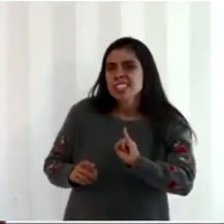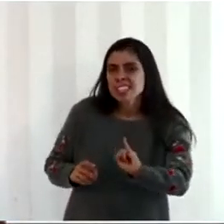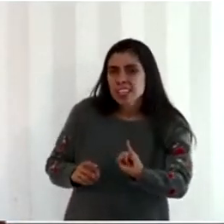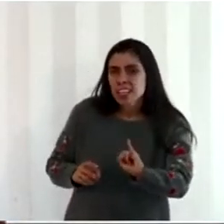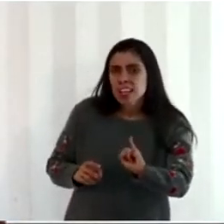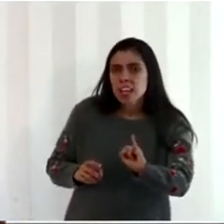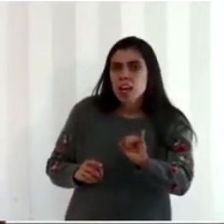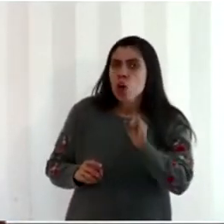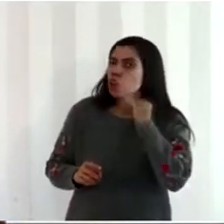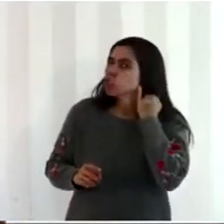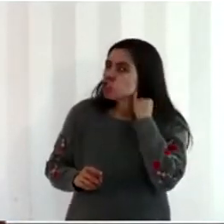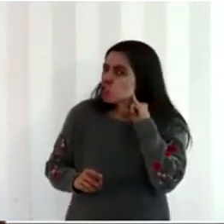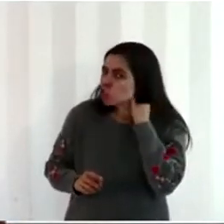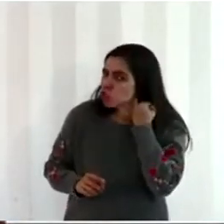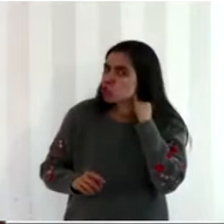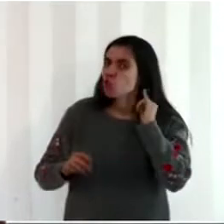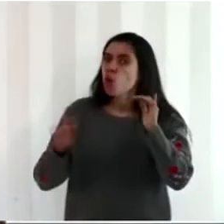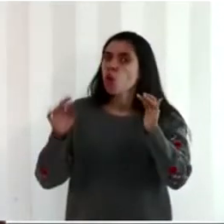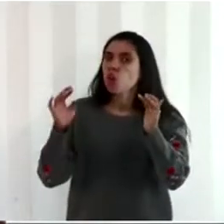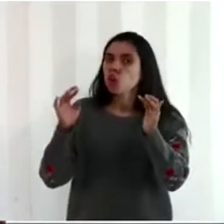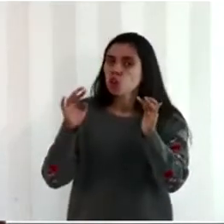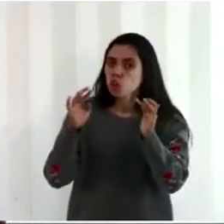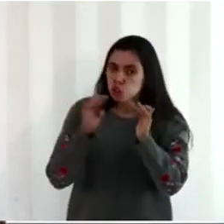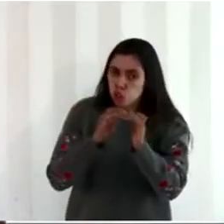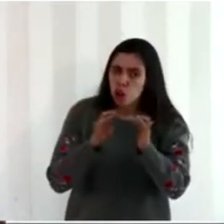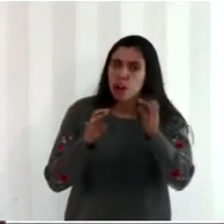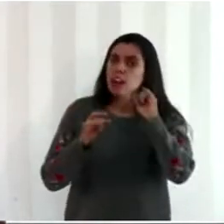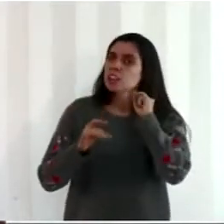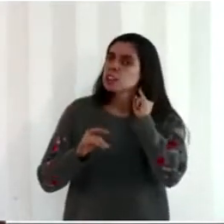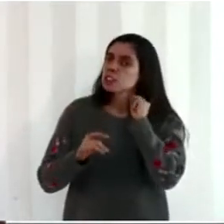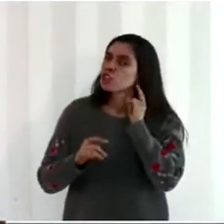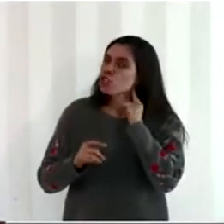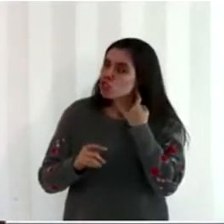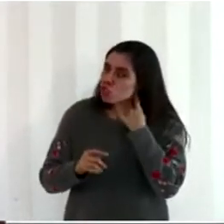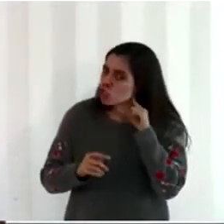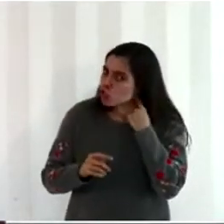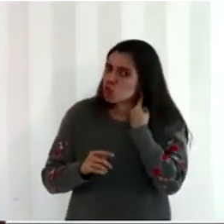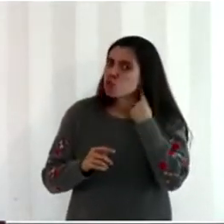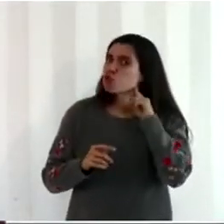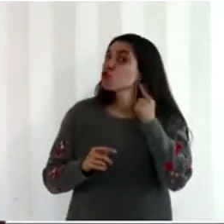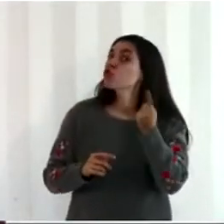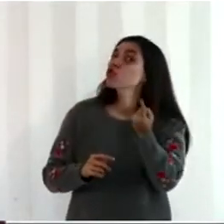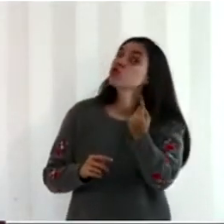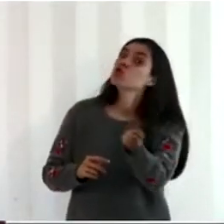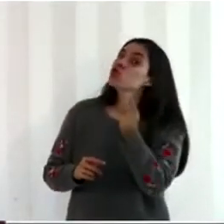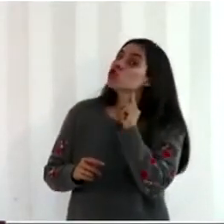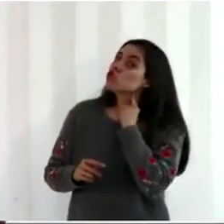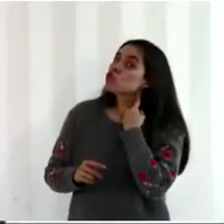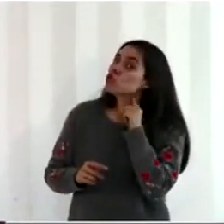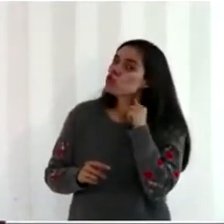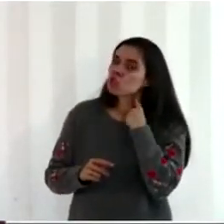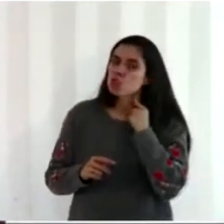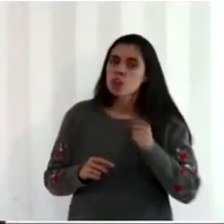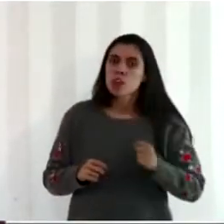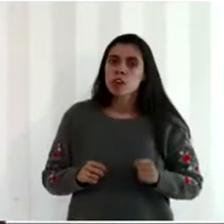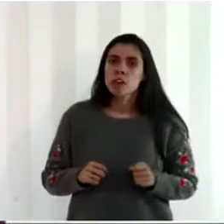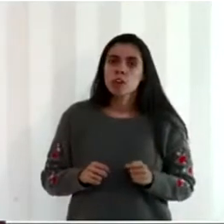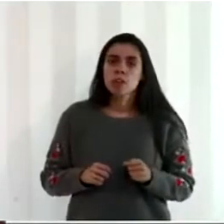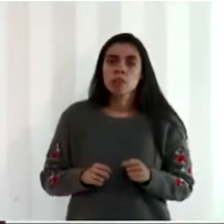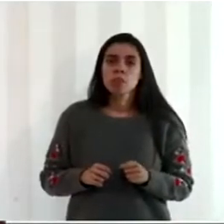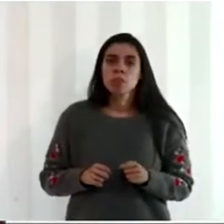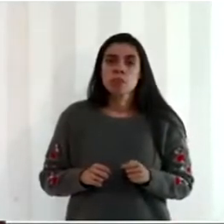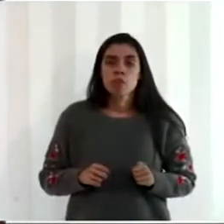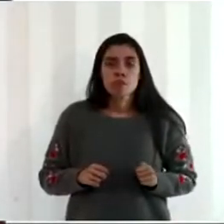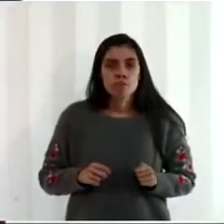A Covid-19, o coronavírus, é altamente contagioso, não é verdade? Nós podemos transmitir o vírus um para o